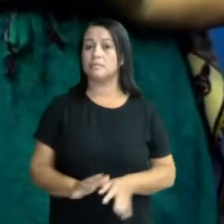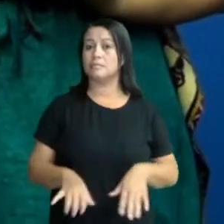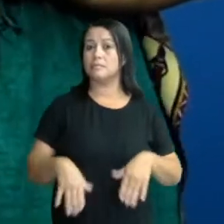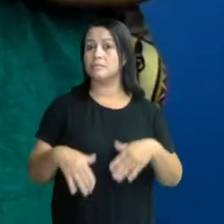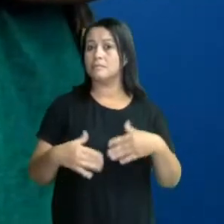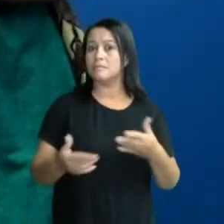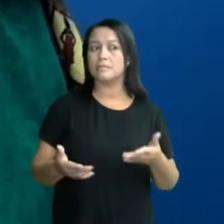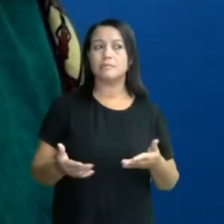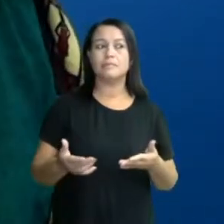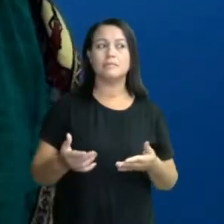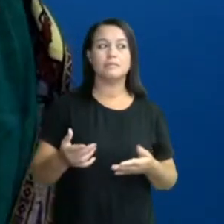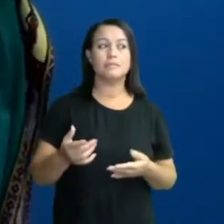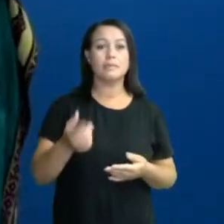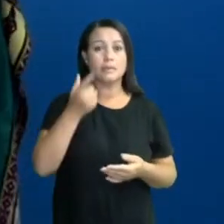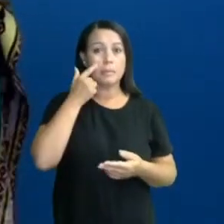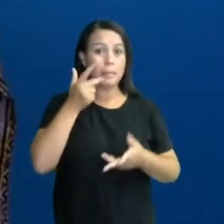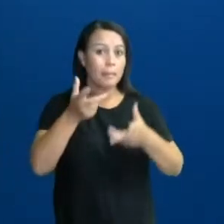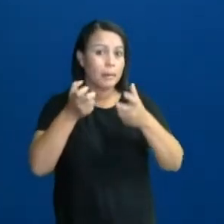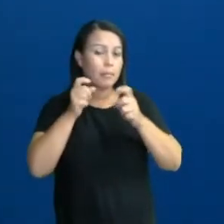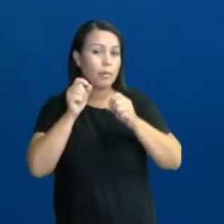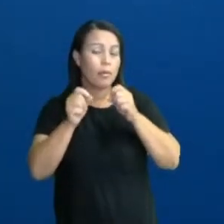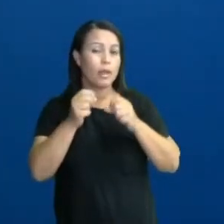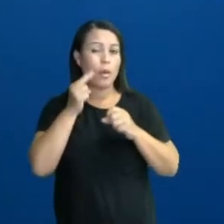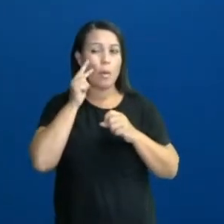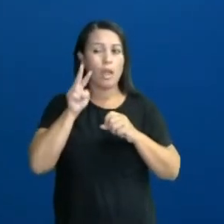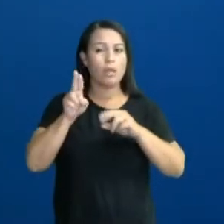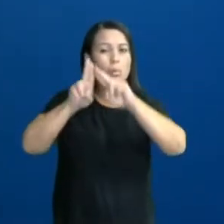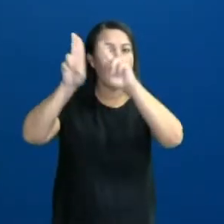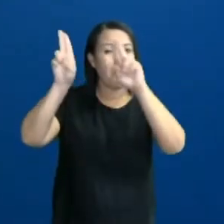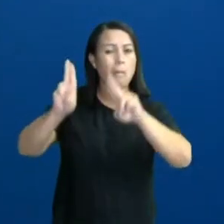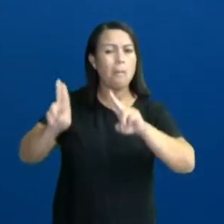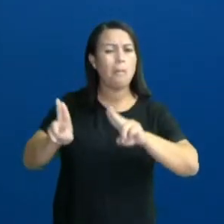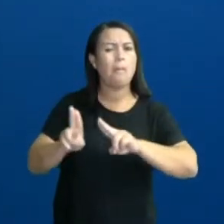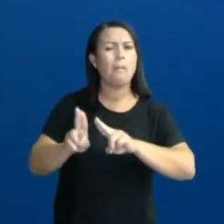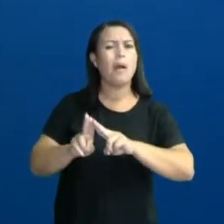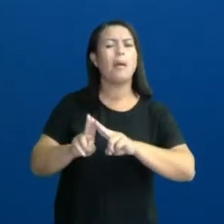Então, pessoal, a gente percebe, olhando aqui nesse mapa, que